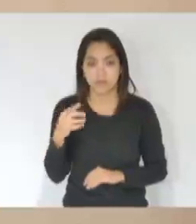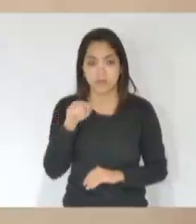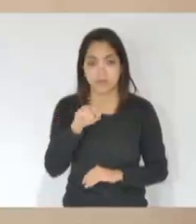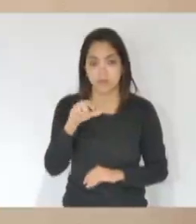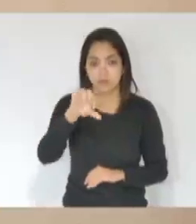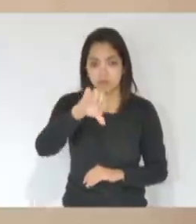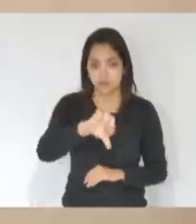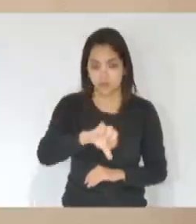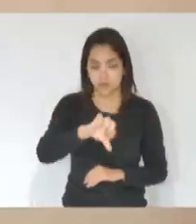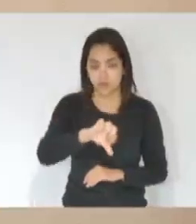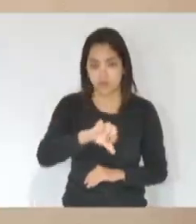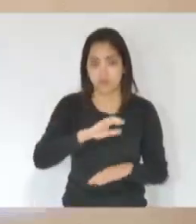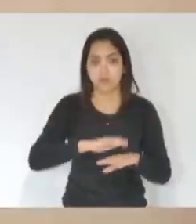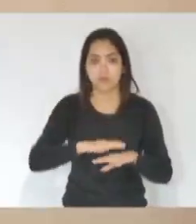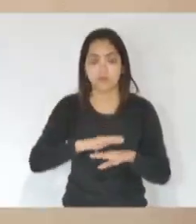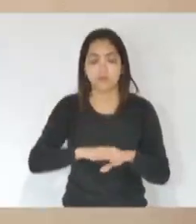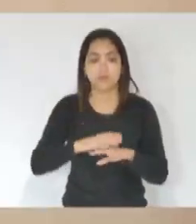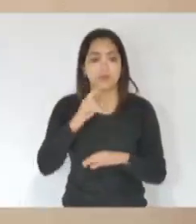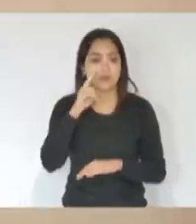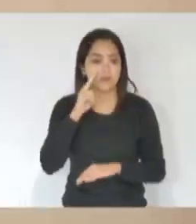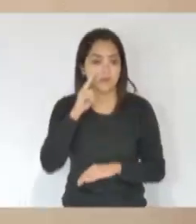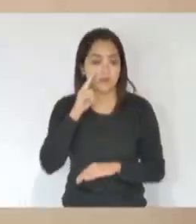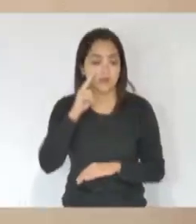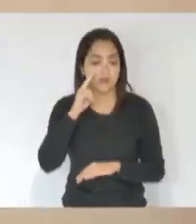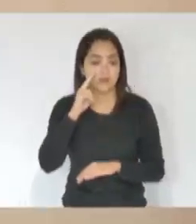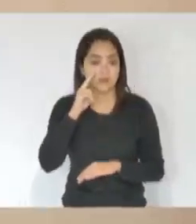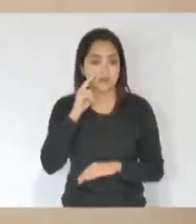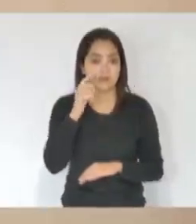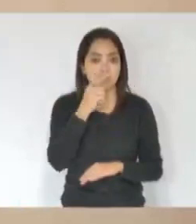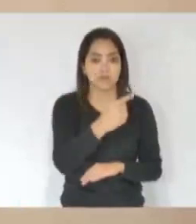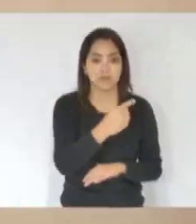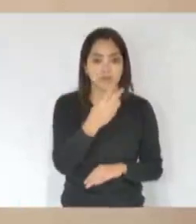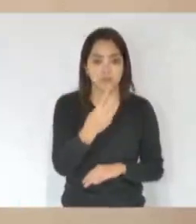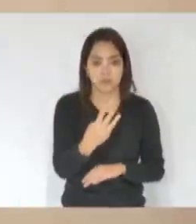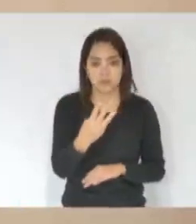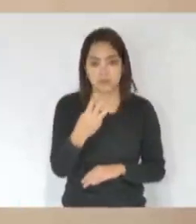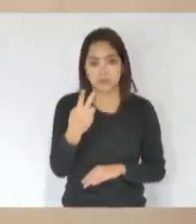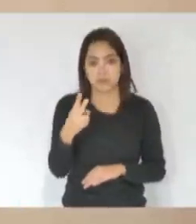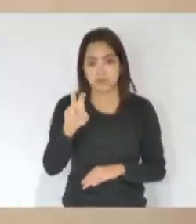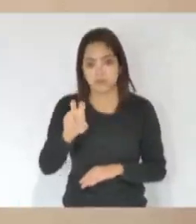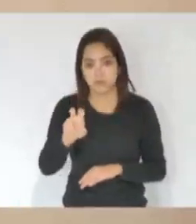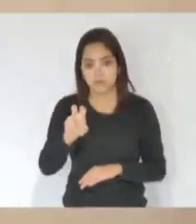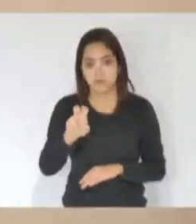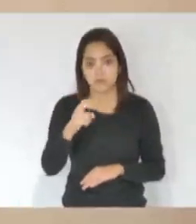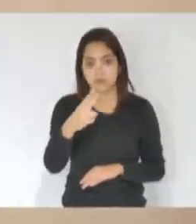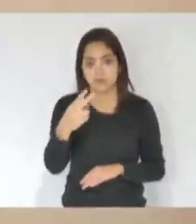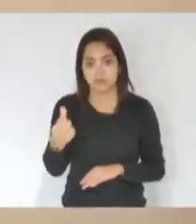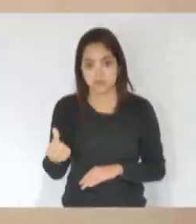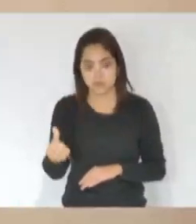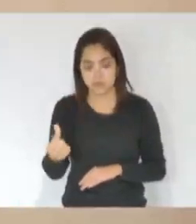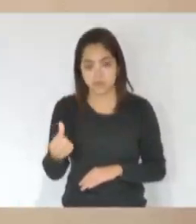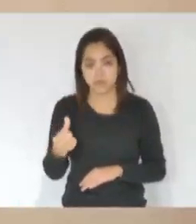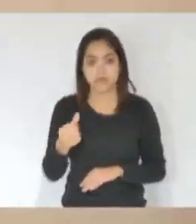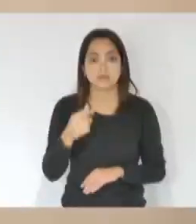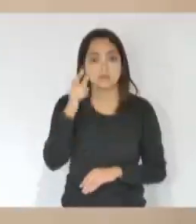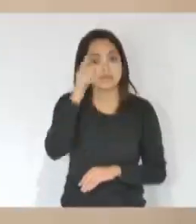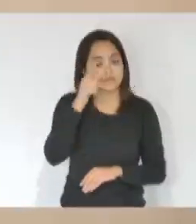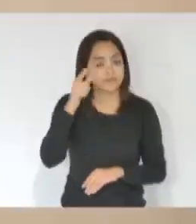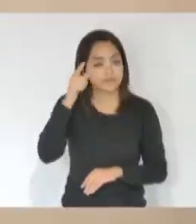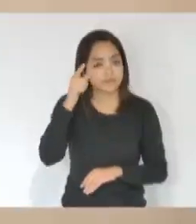1324.9, autor deputado Ivan Nats. Indicação 1325 e 1326, autor deputado Laércio Schuster.